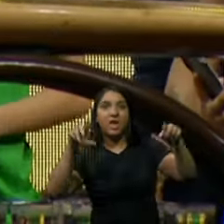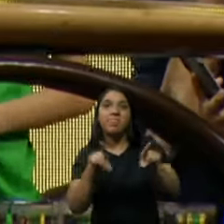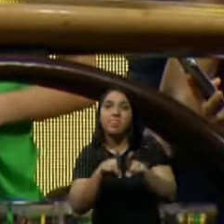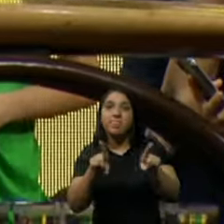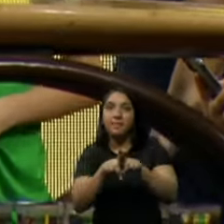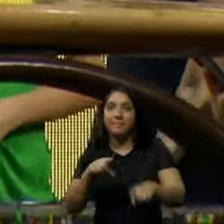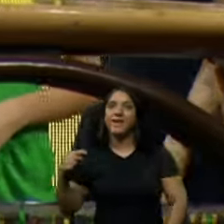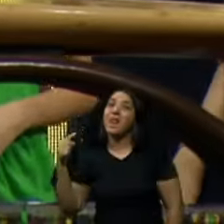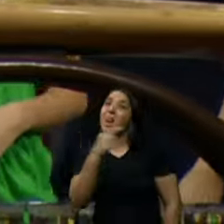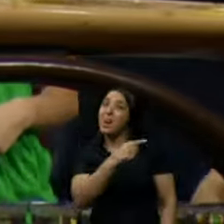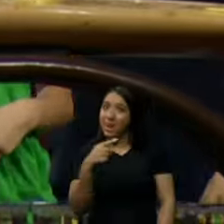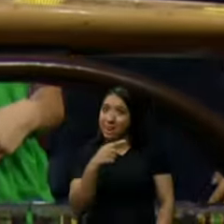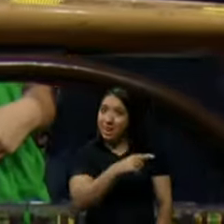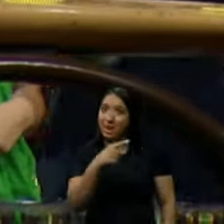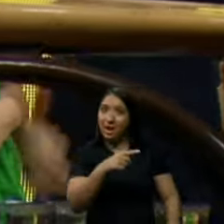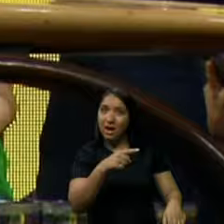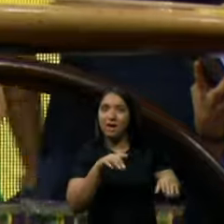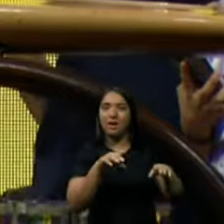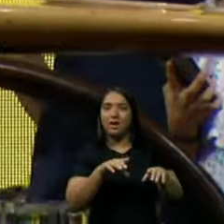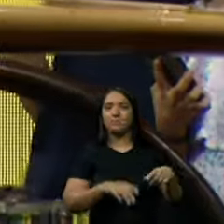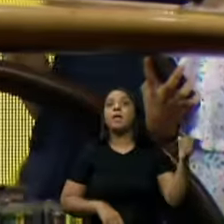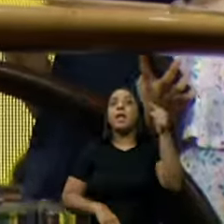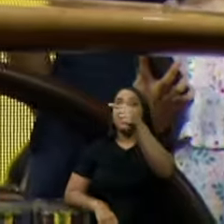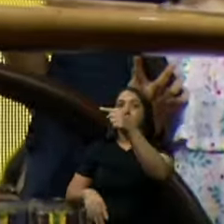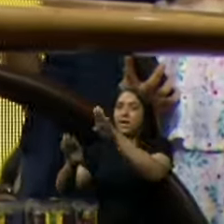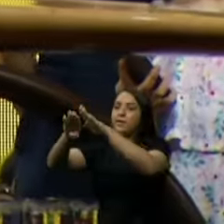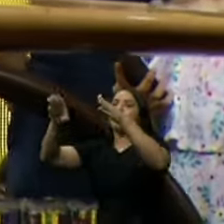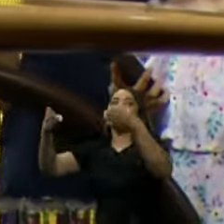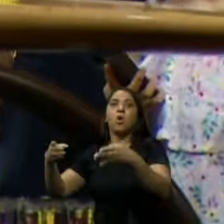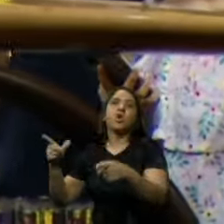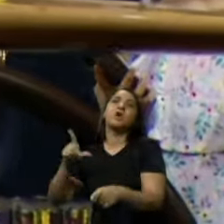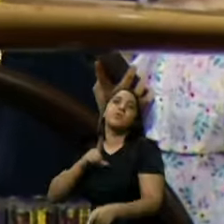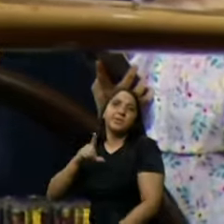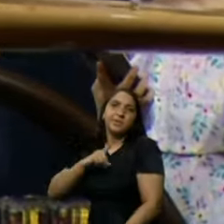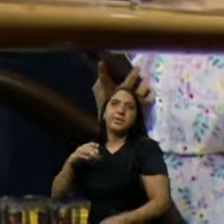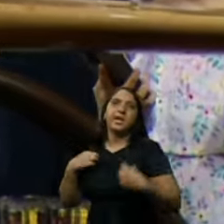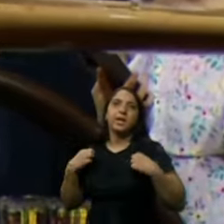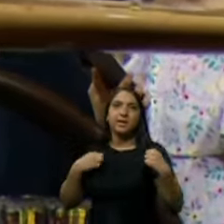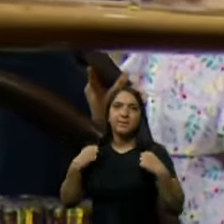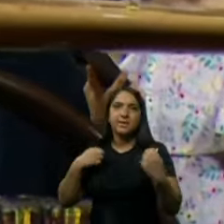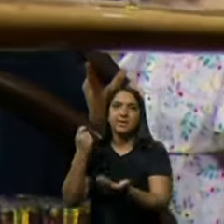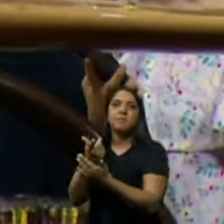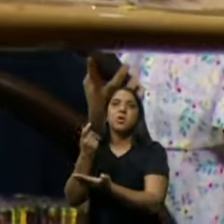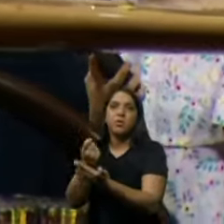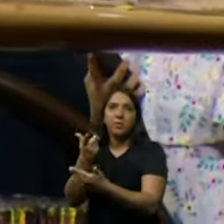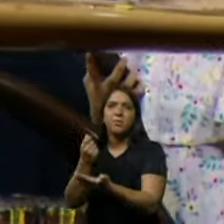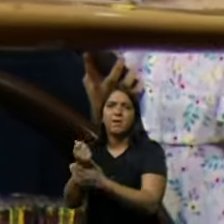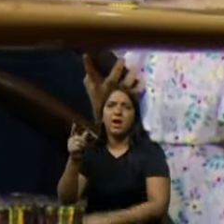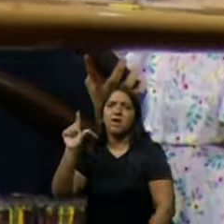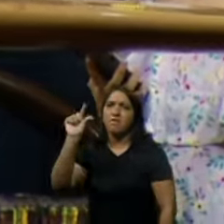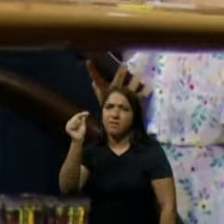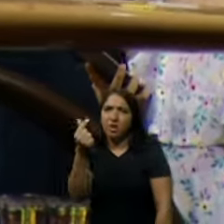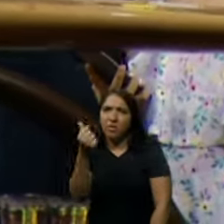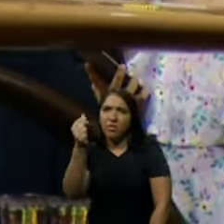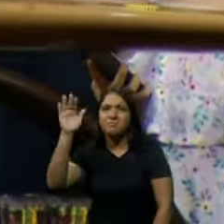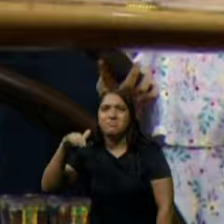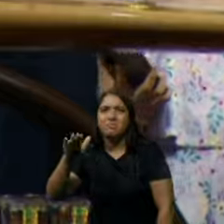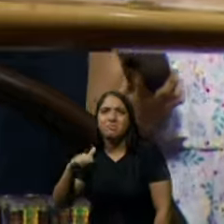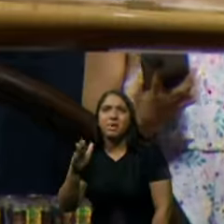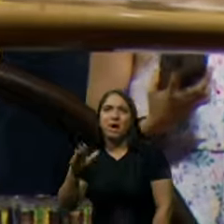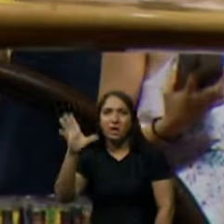apadrinhamento custa 78 reais por mês é ridículo esse valor para gente manter crianças sendo